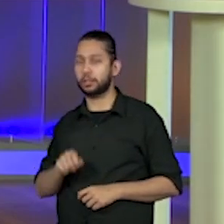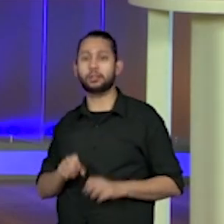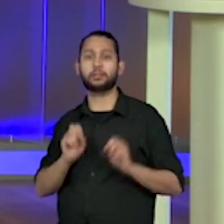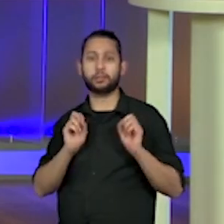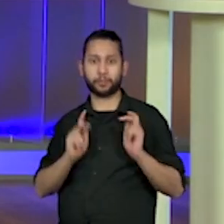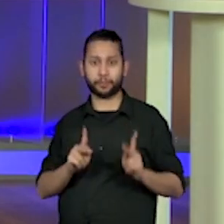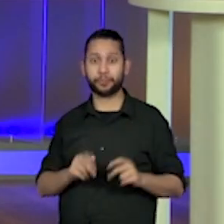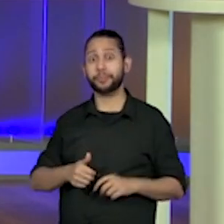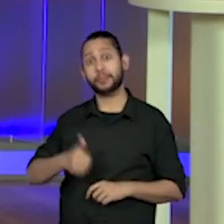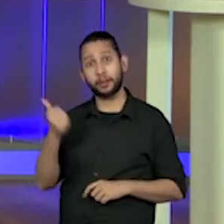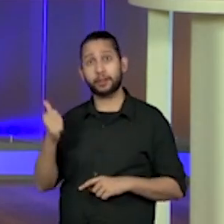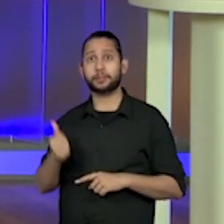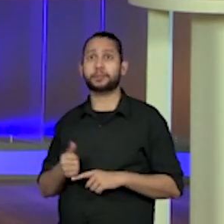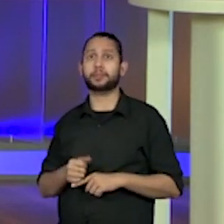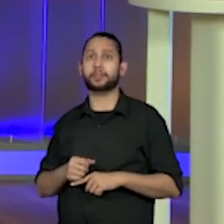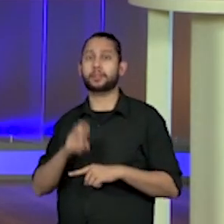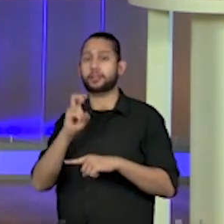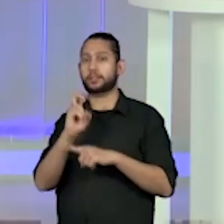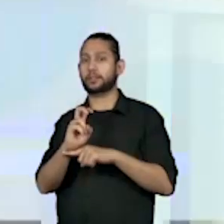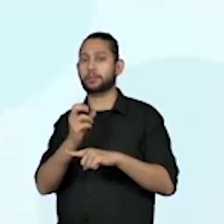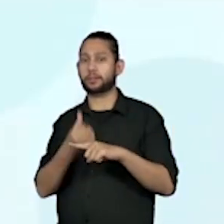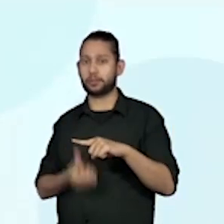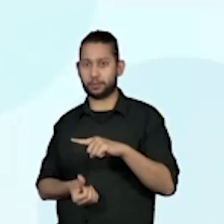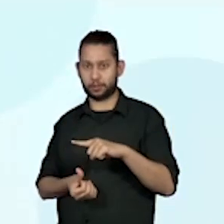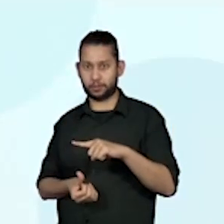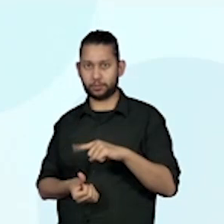terceira fração é a fração